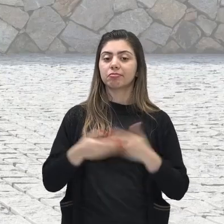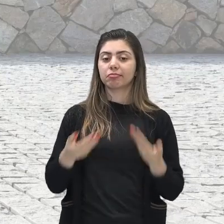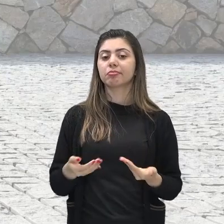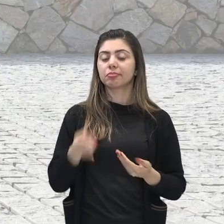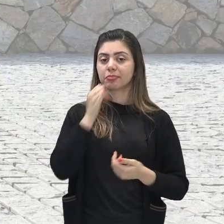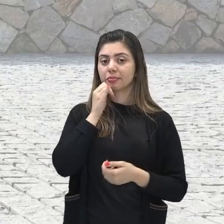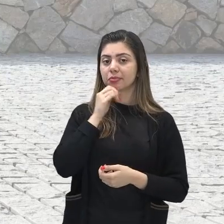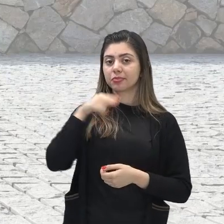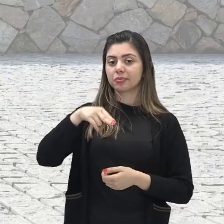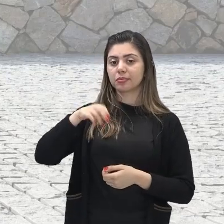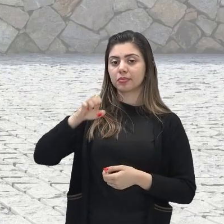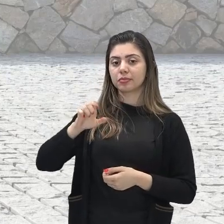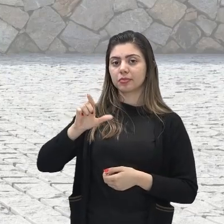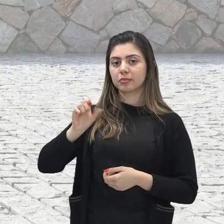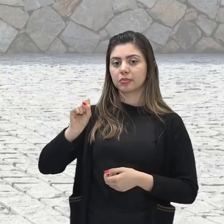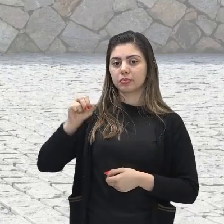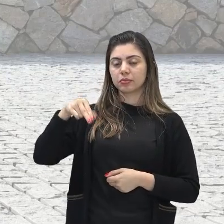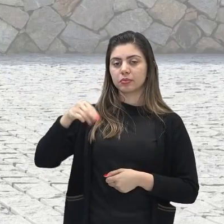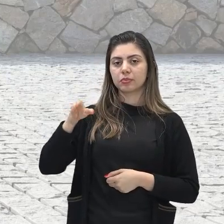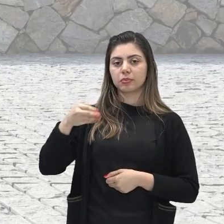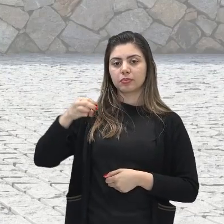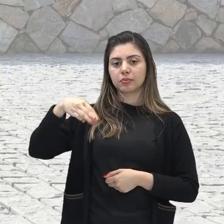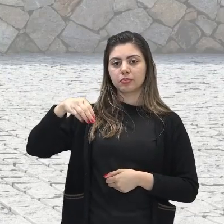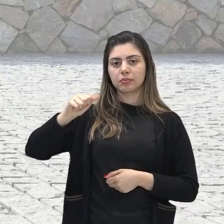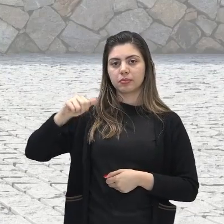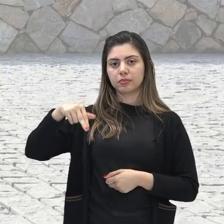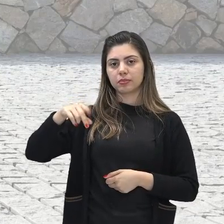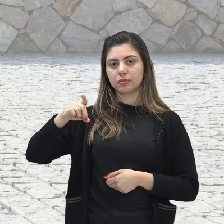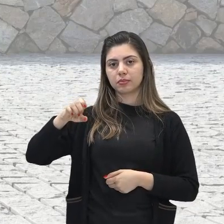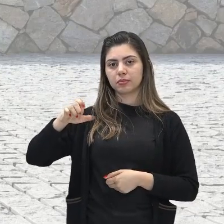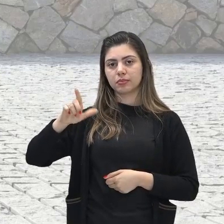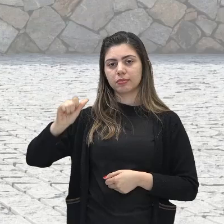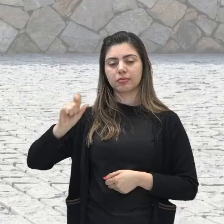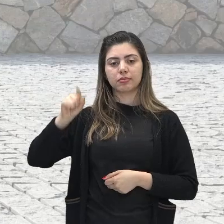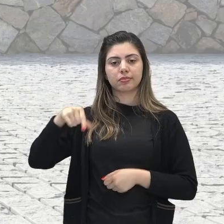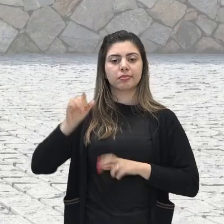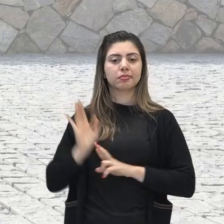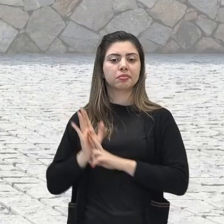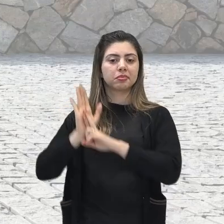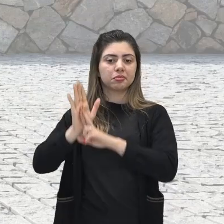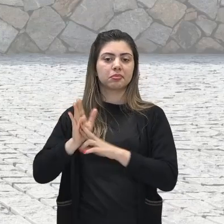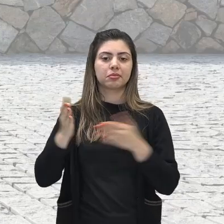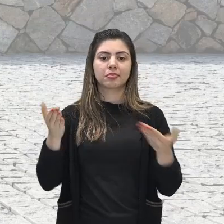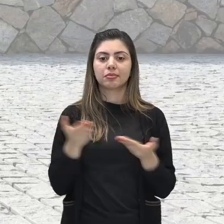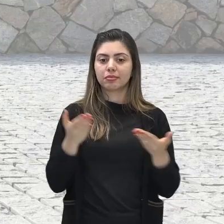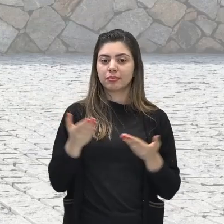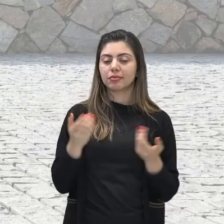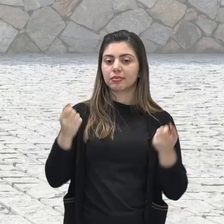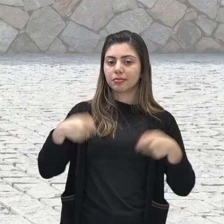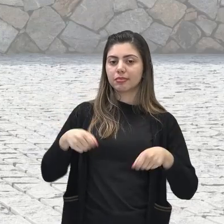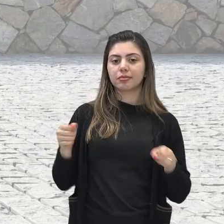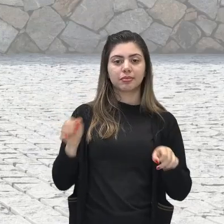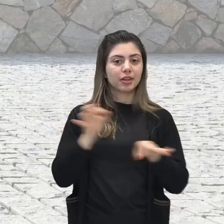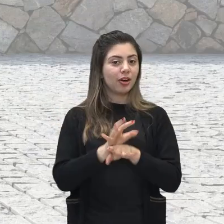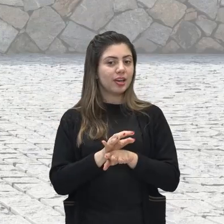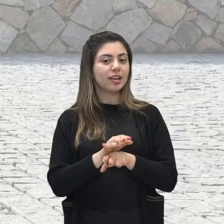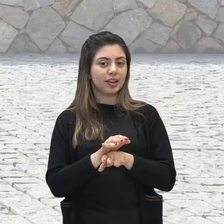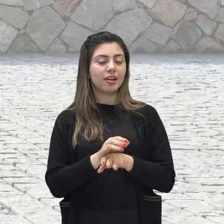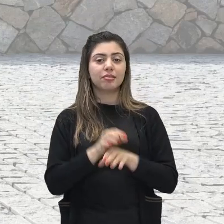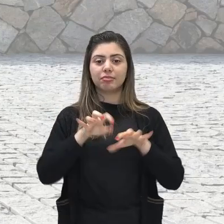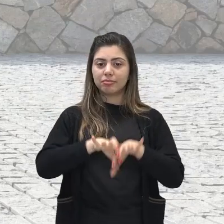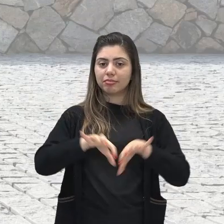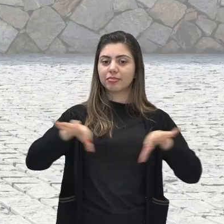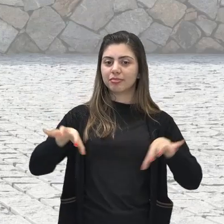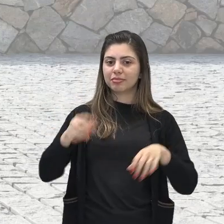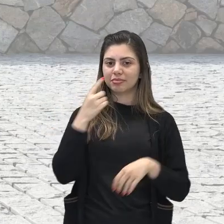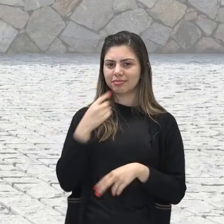Nelson Mandela, tá bom? Que vai ser um dos grandes nomes responsáveis por acabar com o apartheid. Você viu que estava escrito aqui no